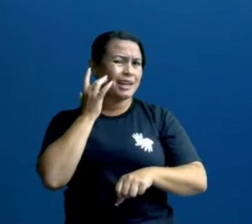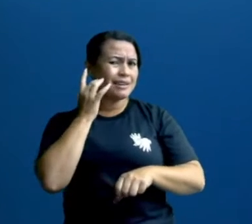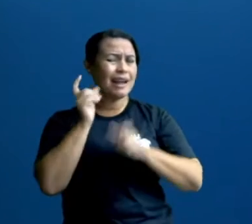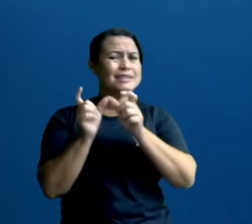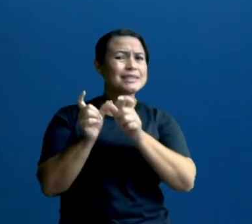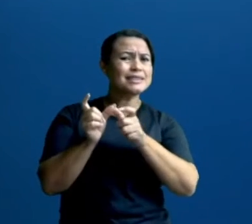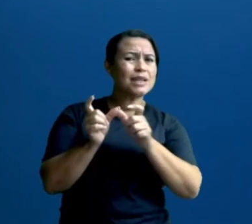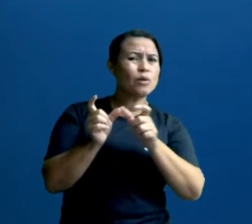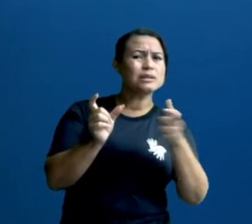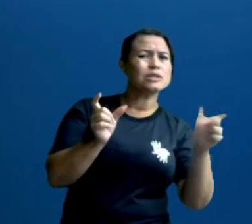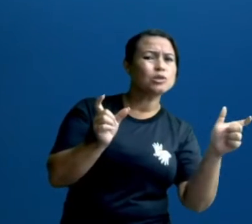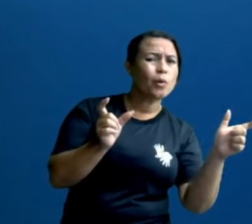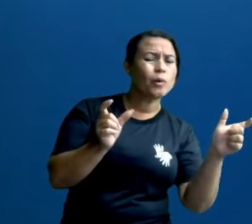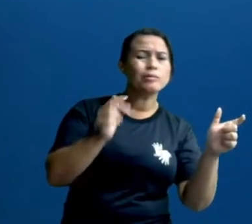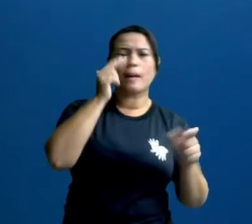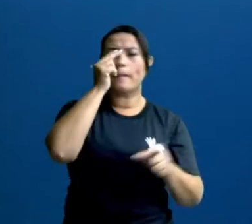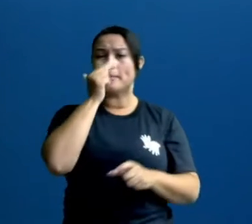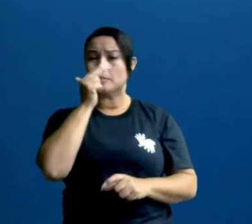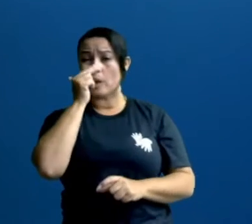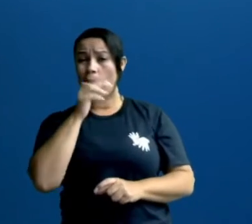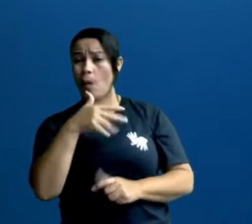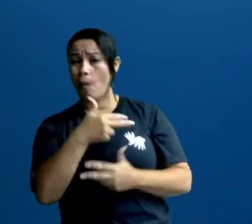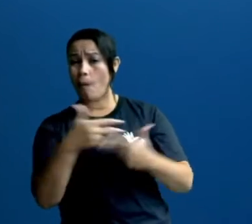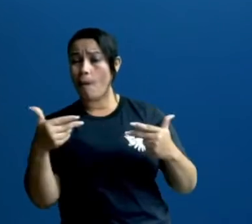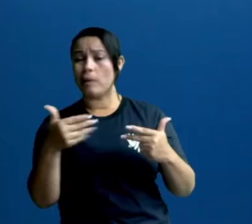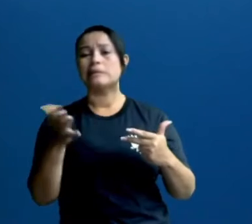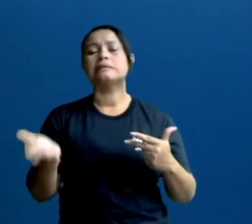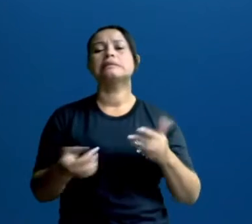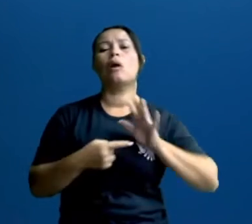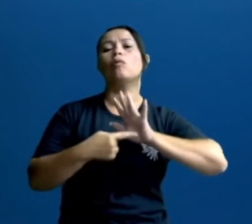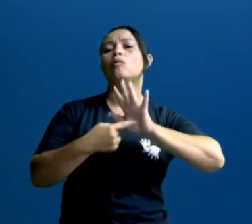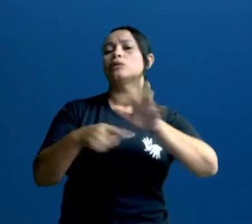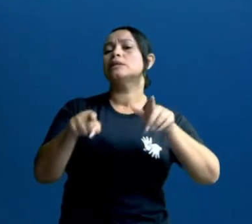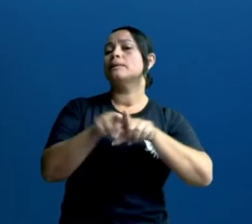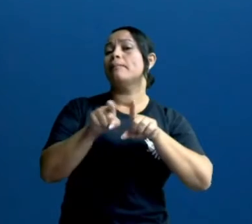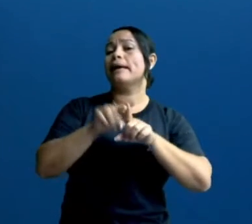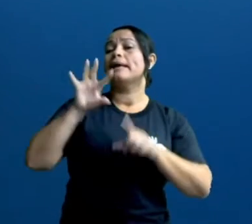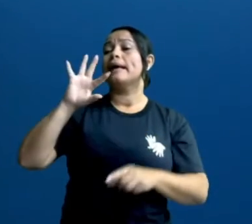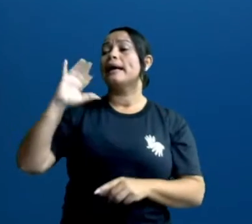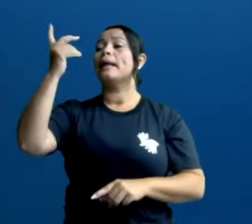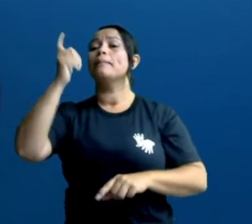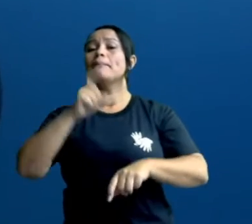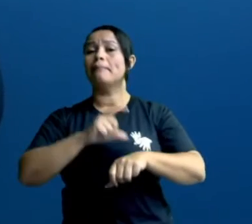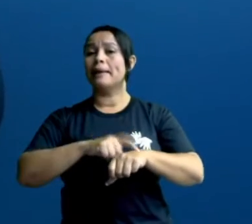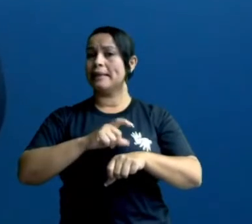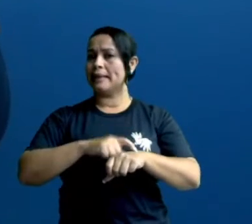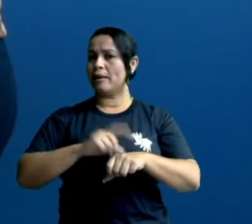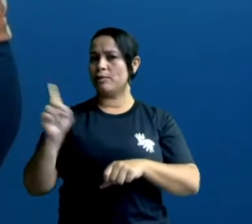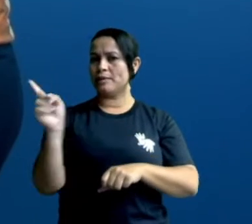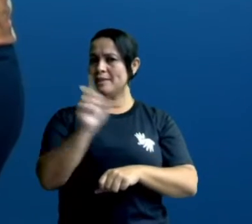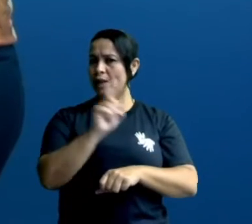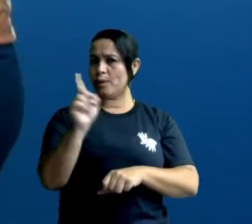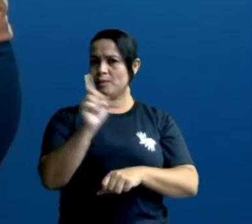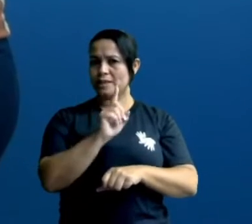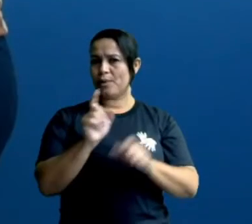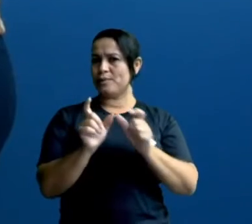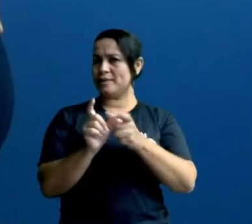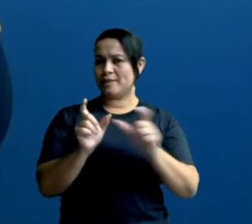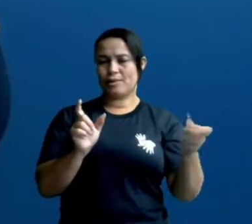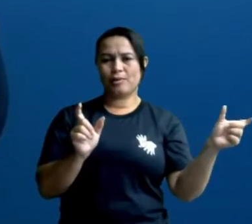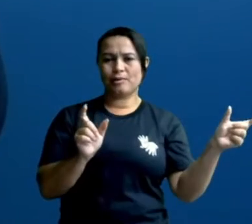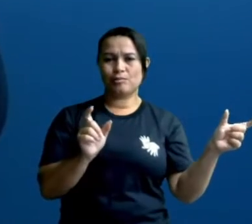sinônimos ou no São será que é a mesma coisa E aí eu já trago para vocês irem que clima eo tempo não são